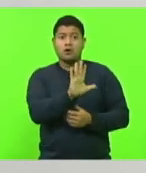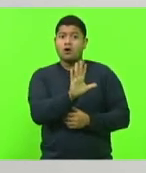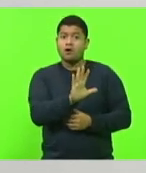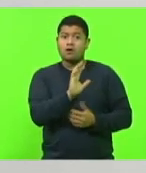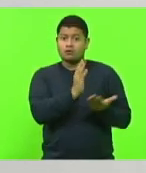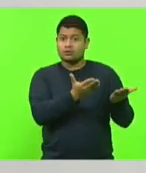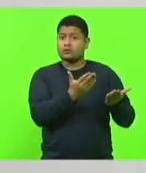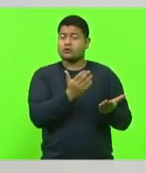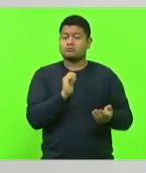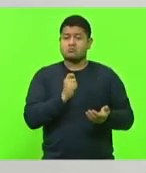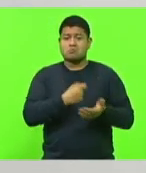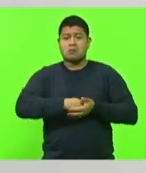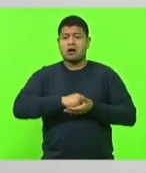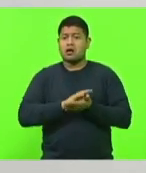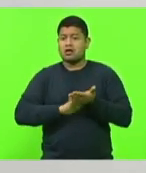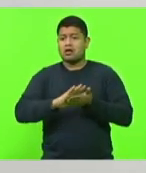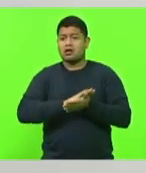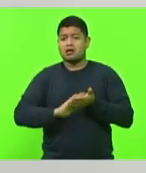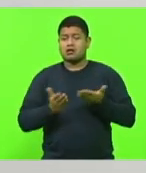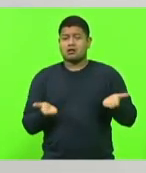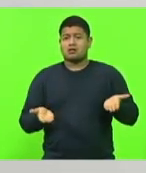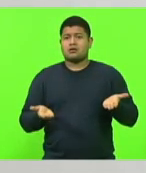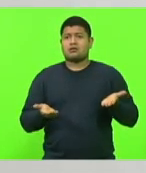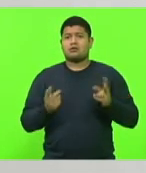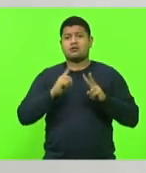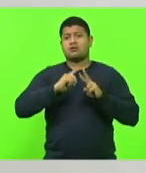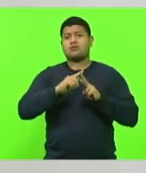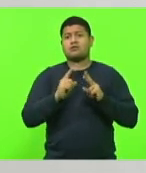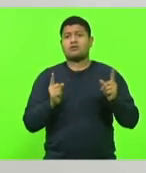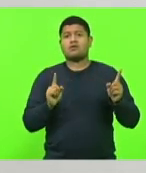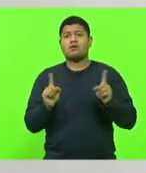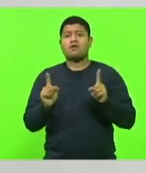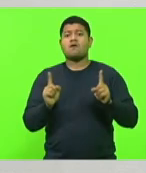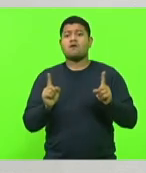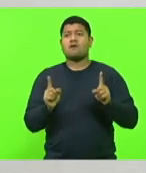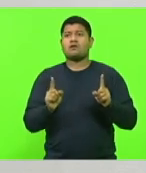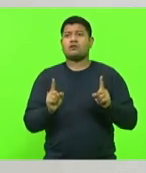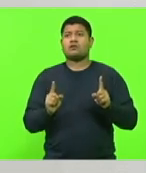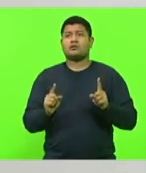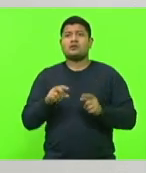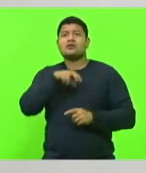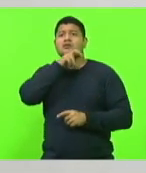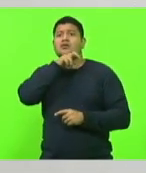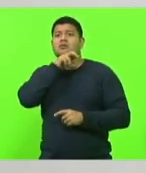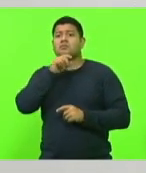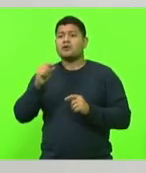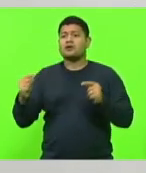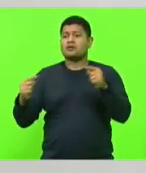devendo. E nisso daí, quem é a serpente que vai levar? A população.